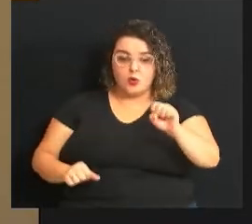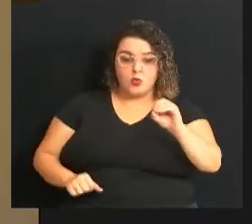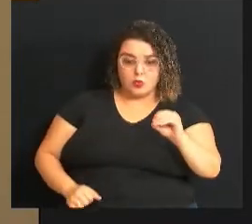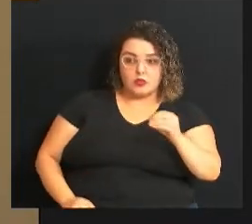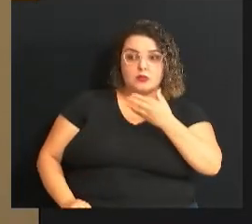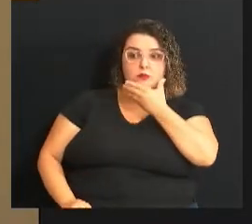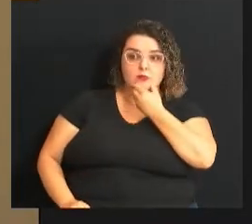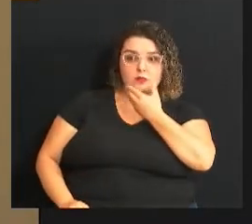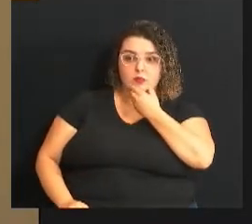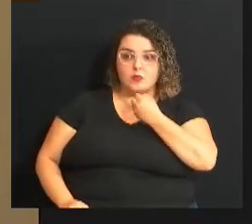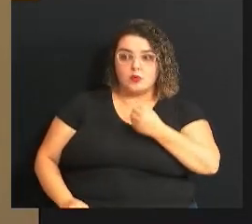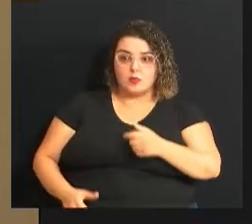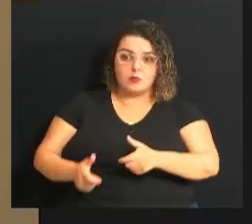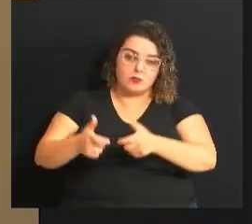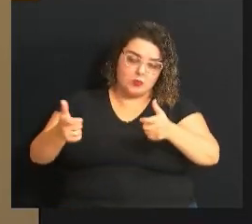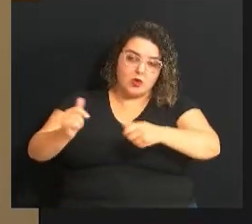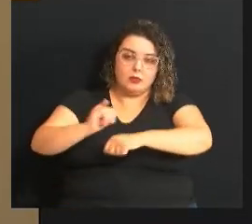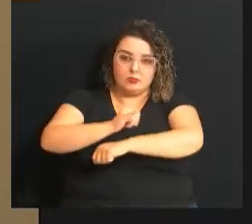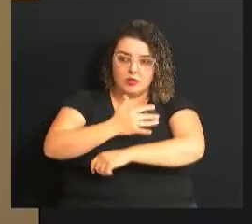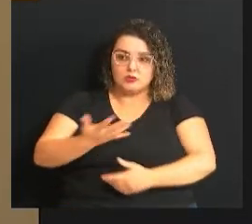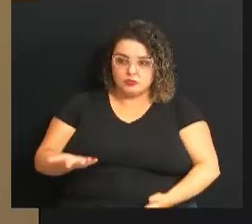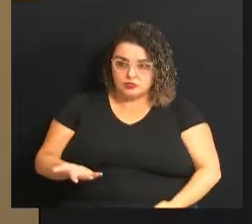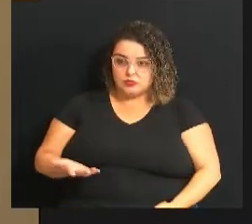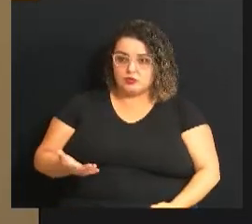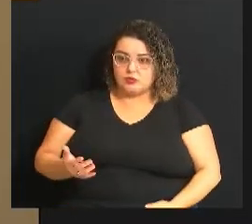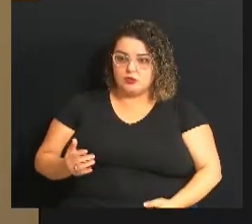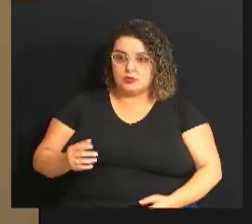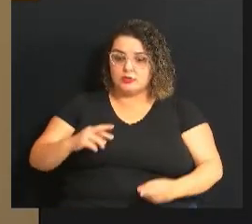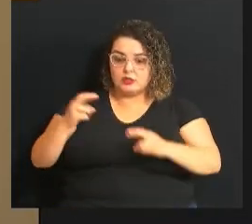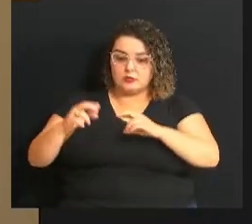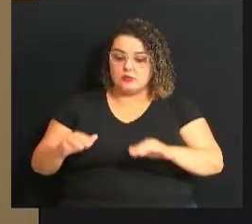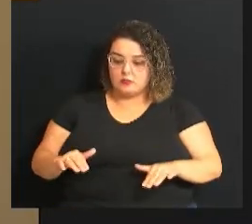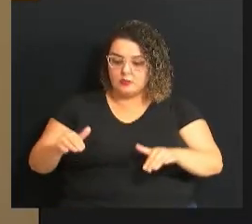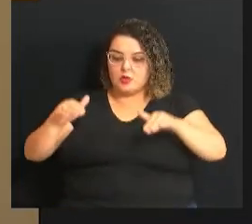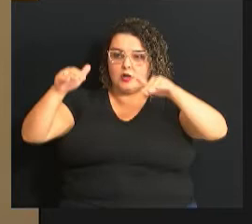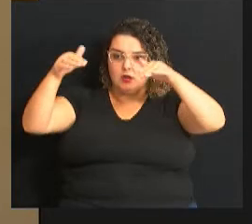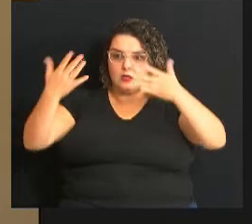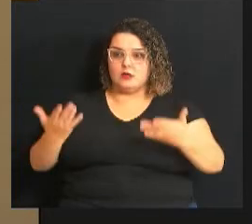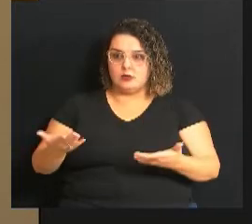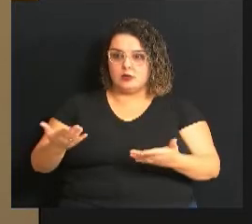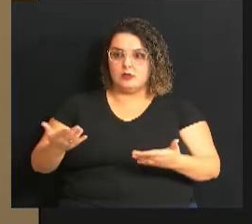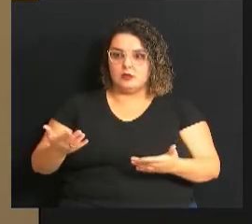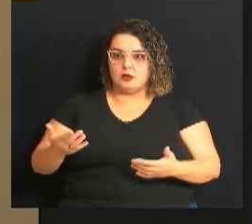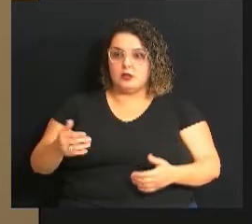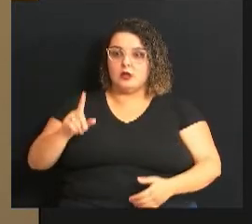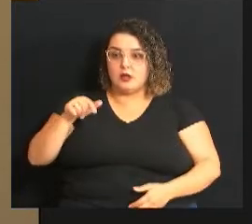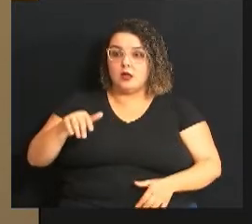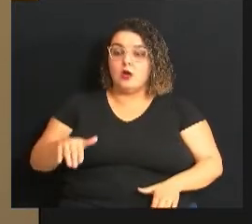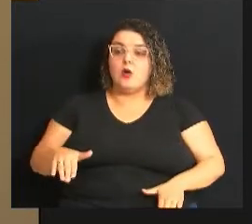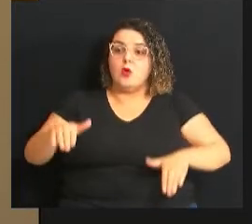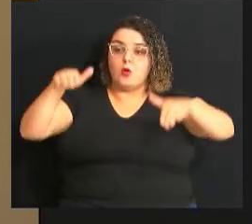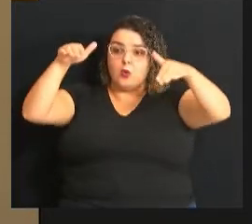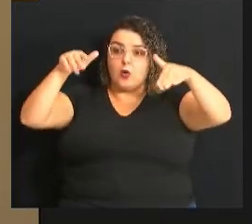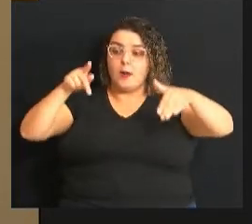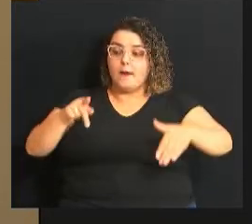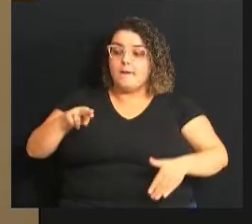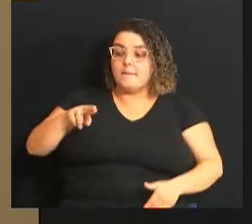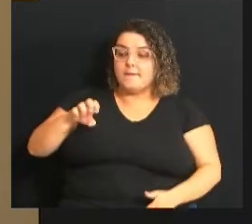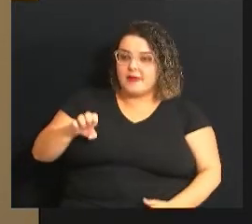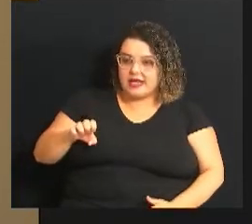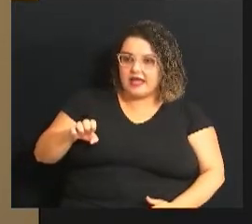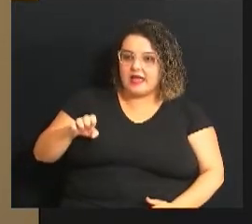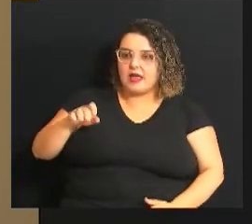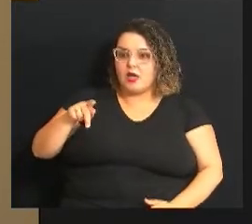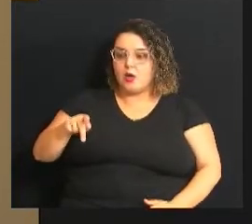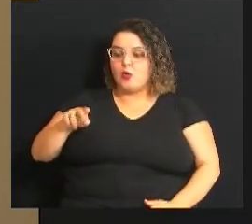gente avaliou o crescimento. O que acontece, essas crianças são muito grandes na fase pré-puberal, antes de entrar na